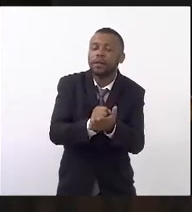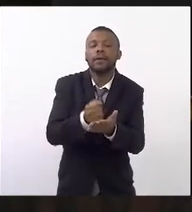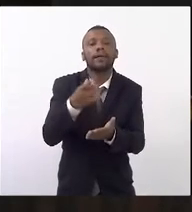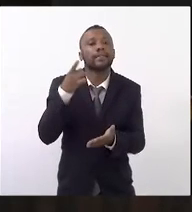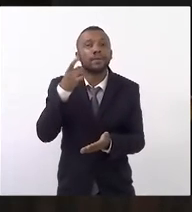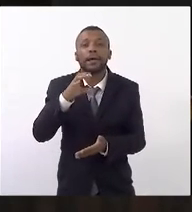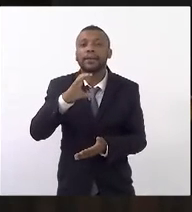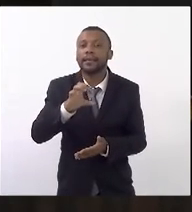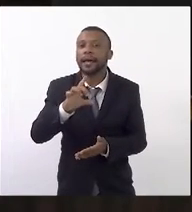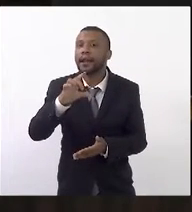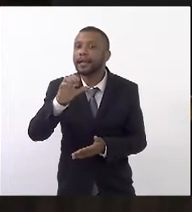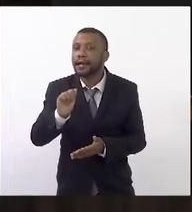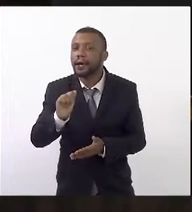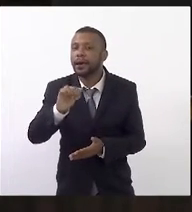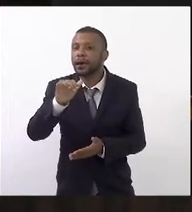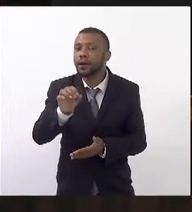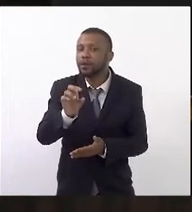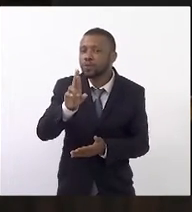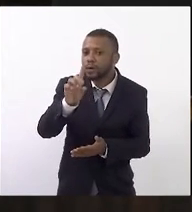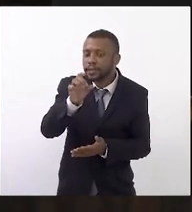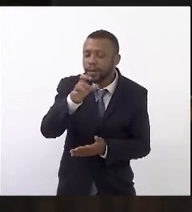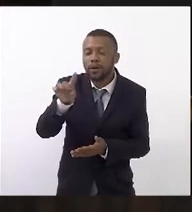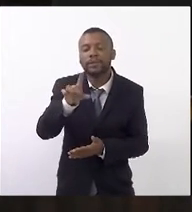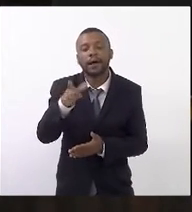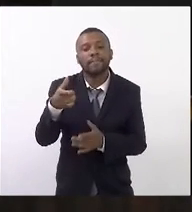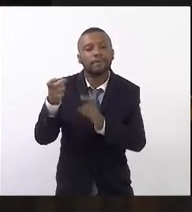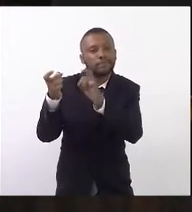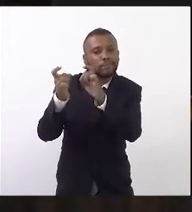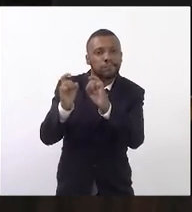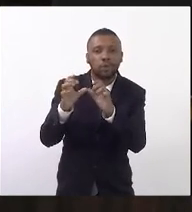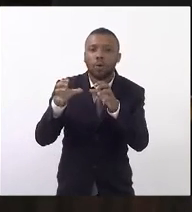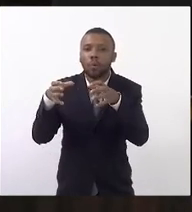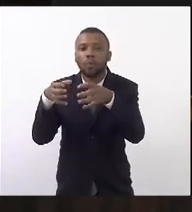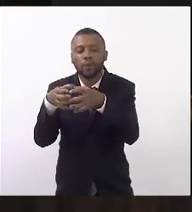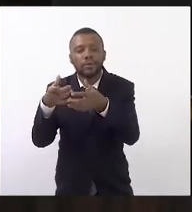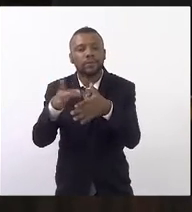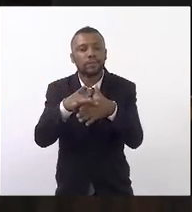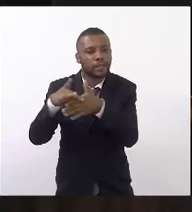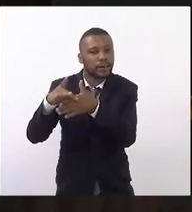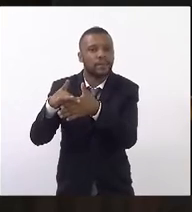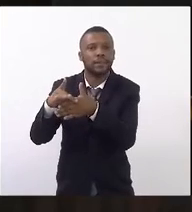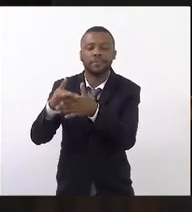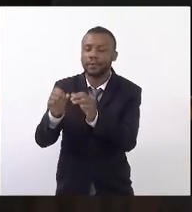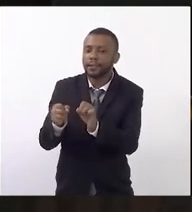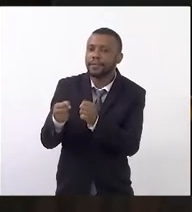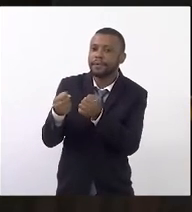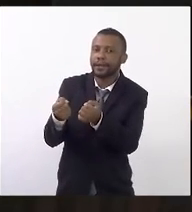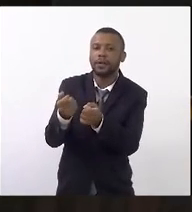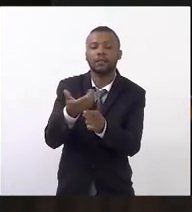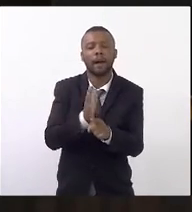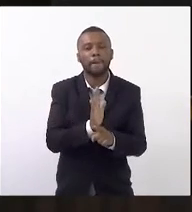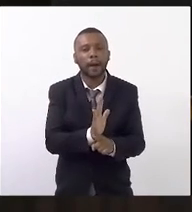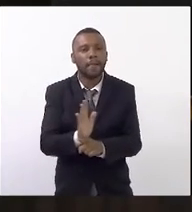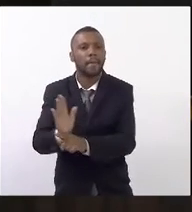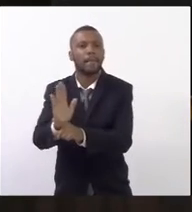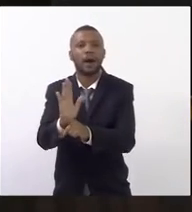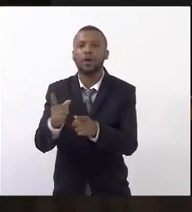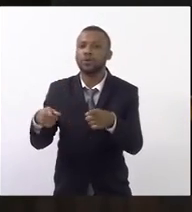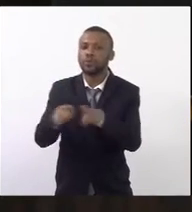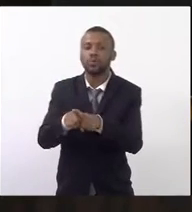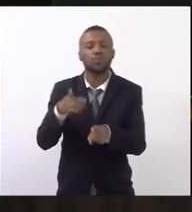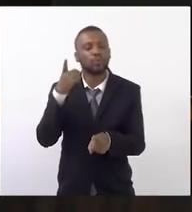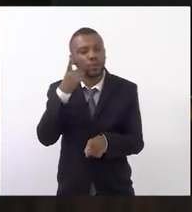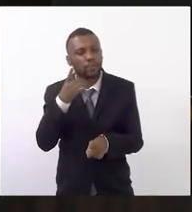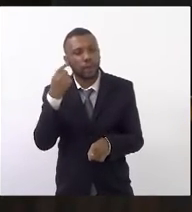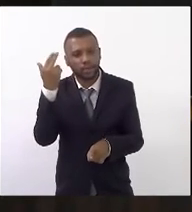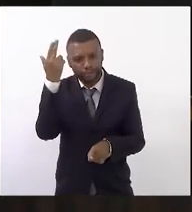estava participando do Colégio de Líderes, fazendo a defesa da intervenção da ajuda aos municípios, junto com o deputado Eliomar Coelho, do sul